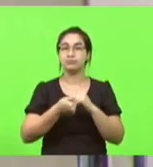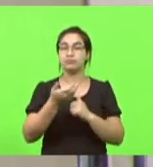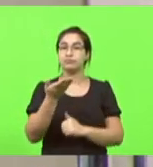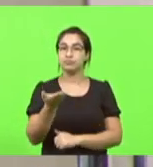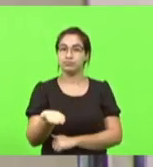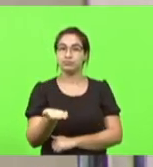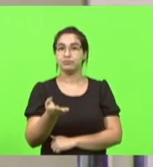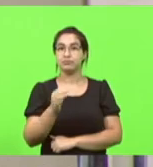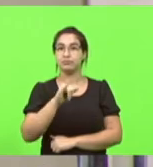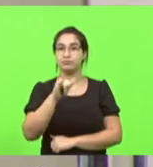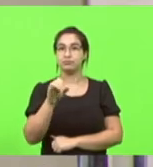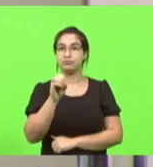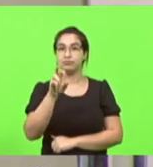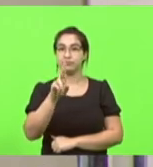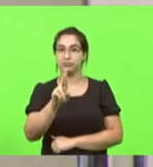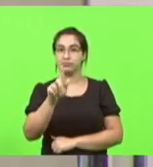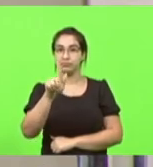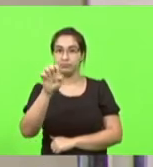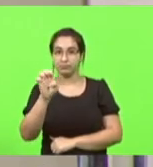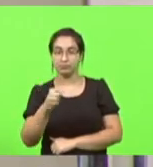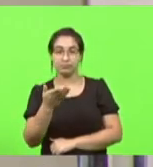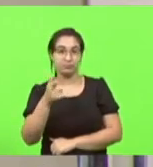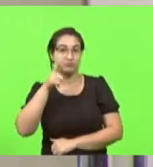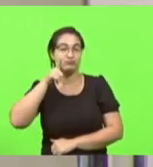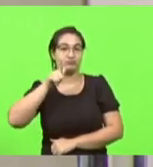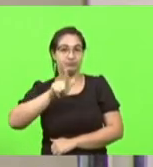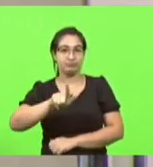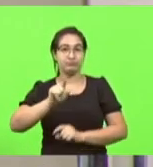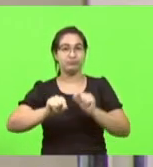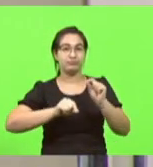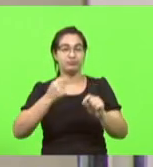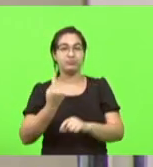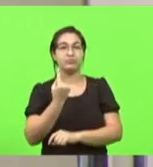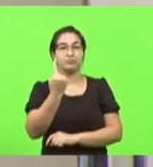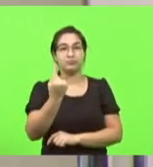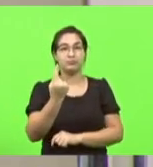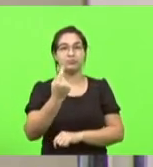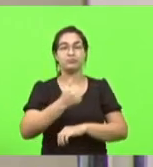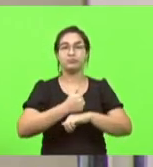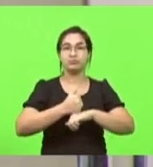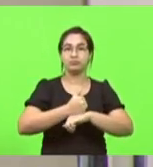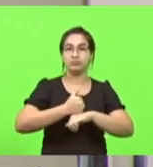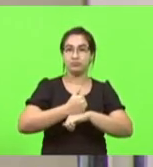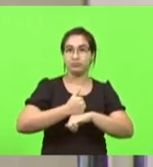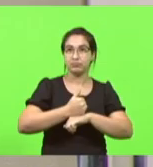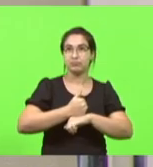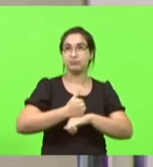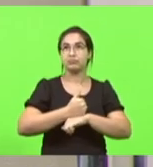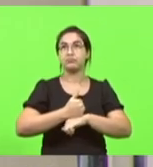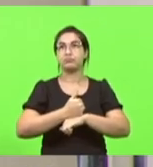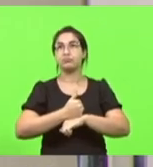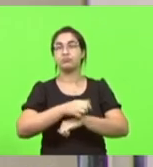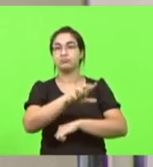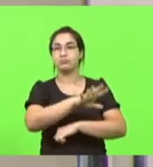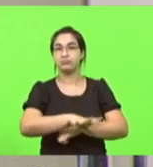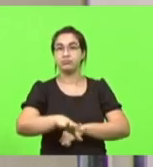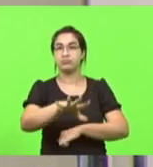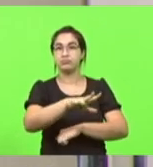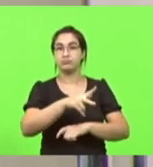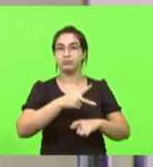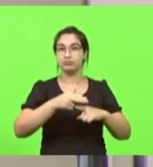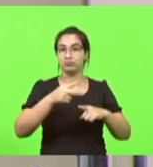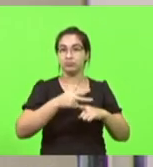Frelo Filho, pelo seu empenho e brilhantismo como o único profissional catarinense a jogar a grande final da Liga dos Campeões da Europa